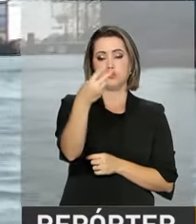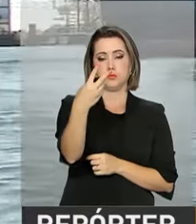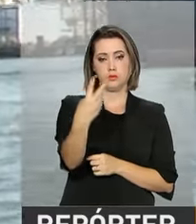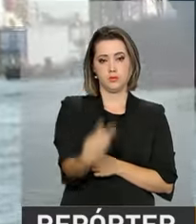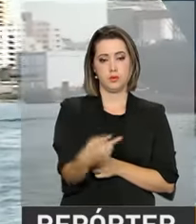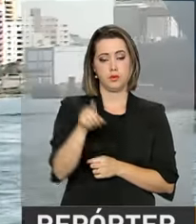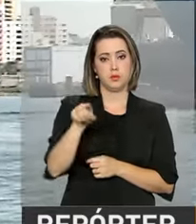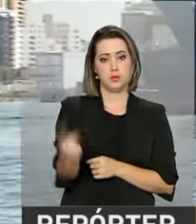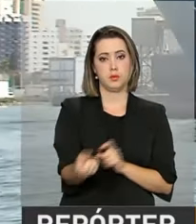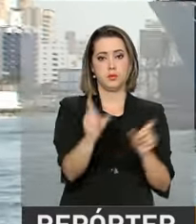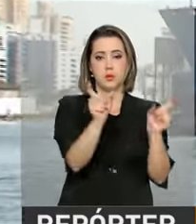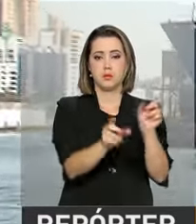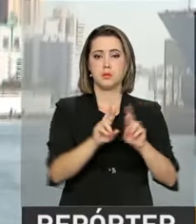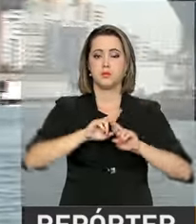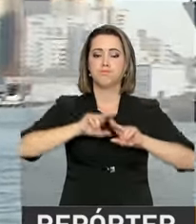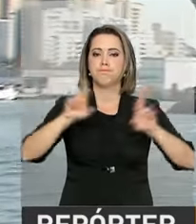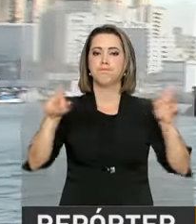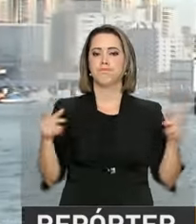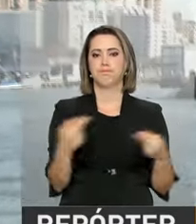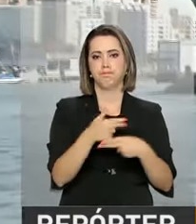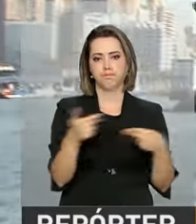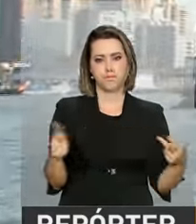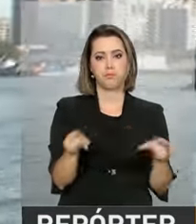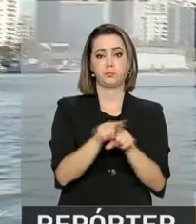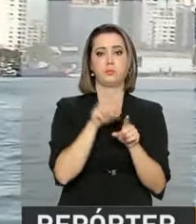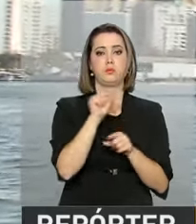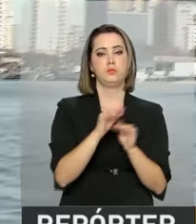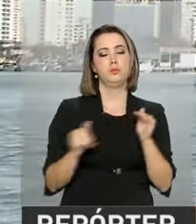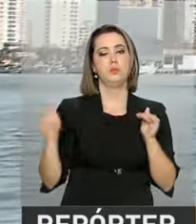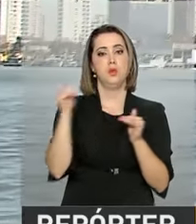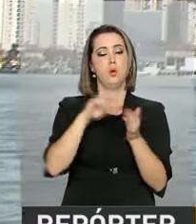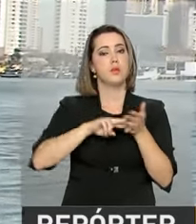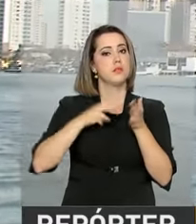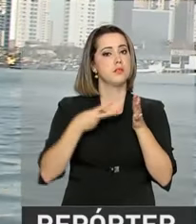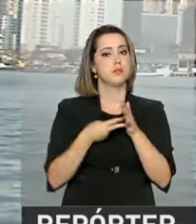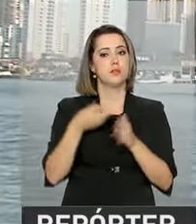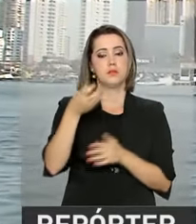172.700 unidades ao exterior. O número representa um aumento de